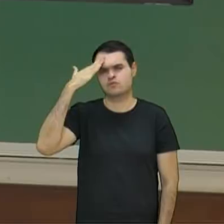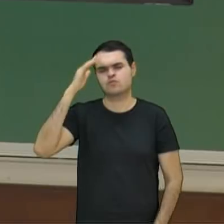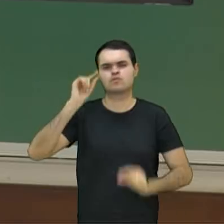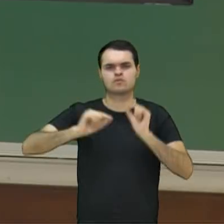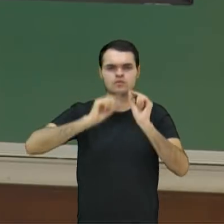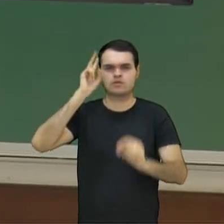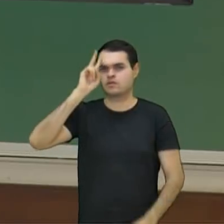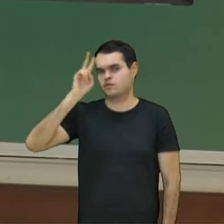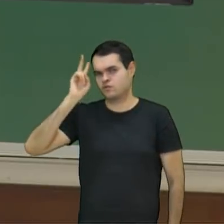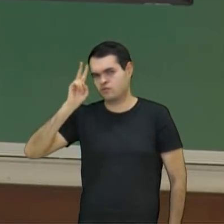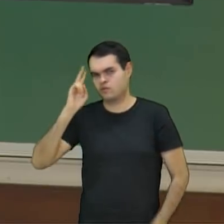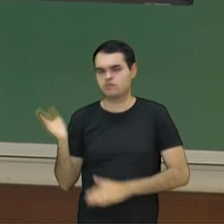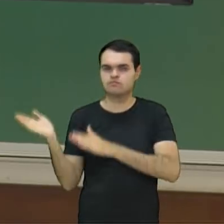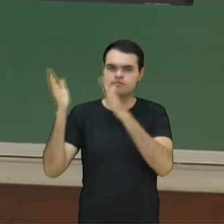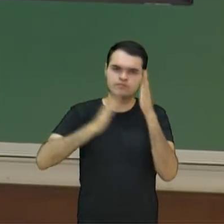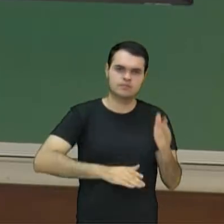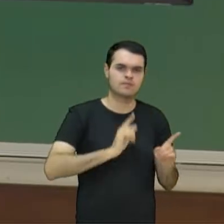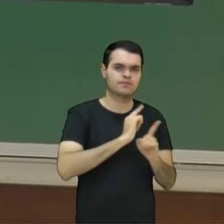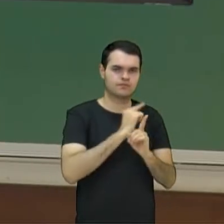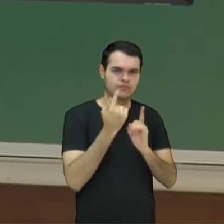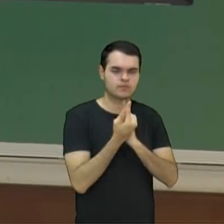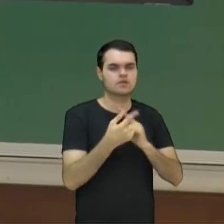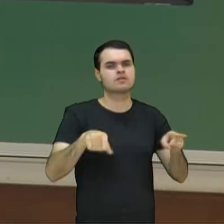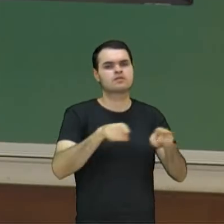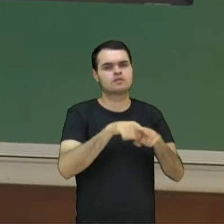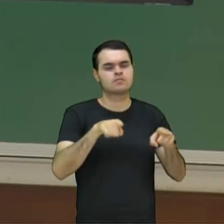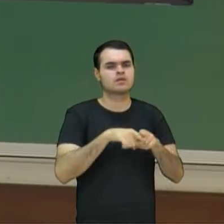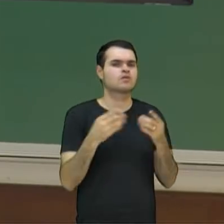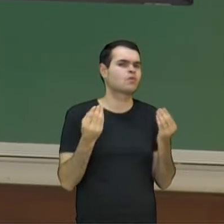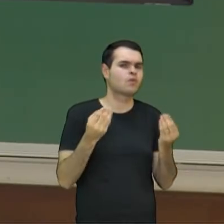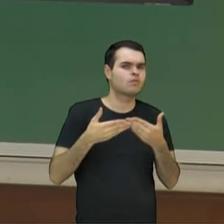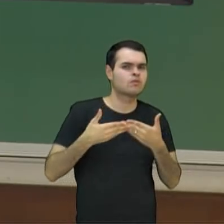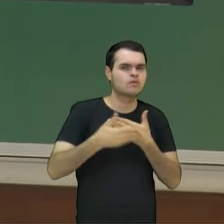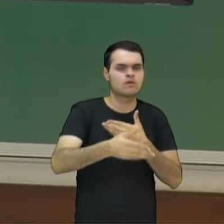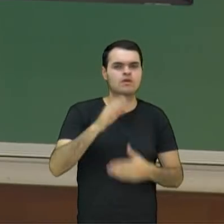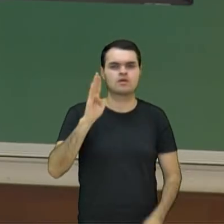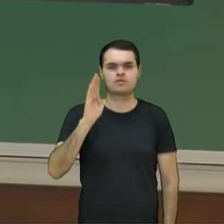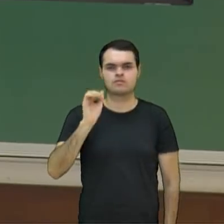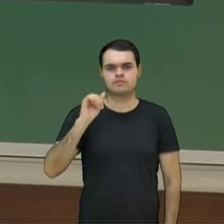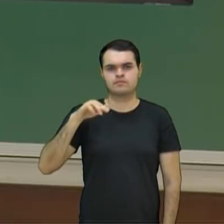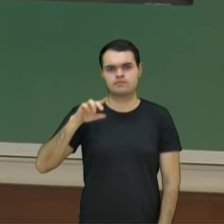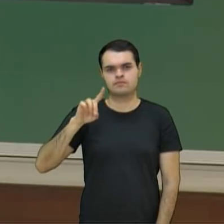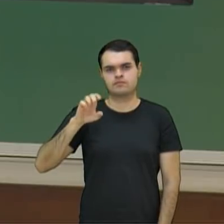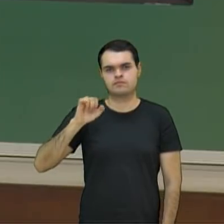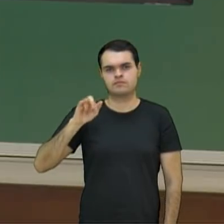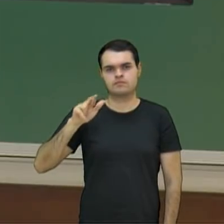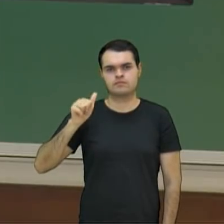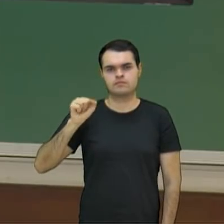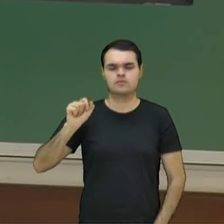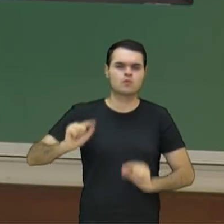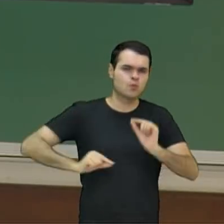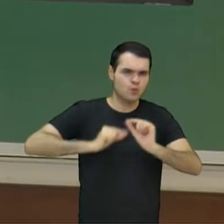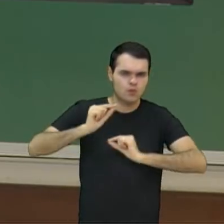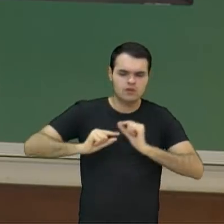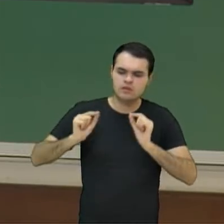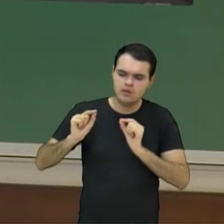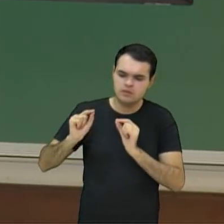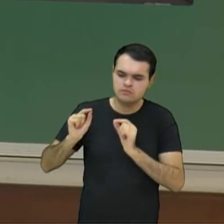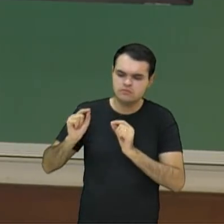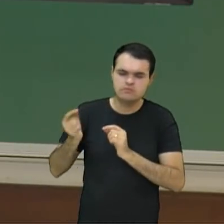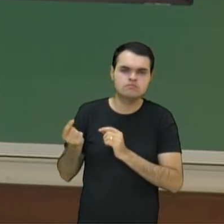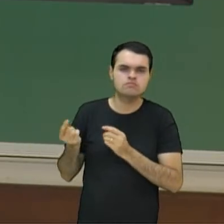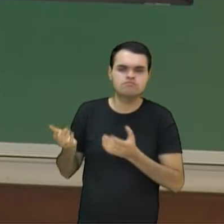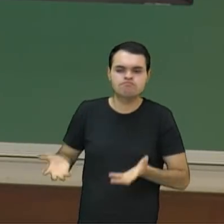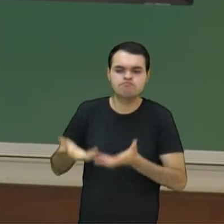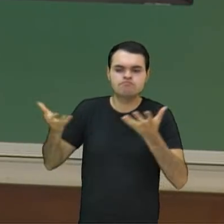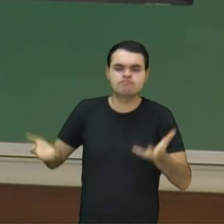gente também fala em geografia, por quê? Porque como que o espaço geográfico foi ocupado? Então, quem contribuiu para isso? Vamos